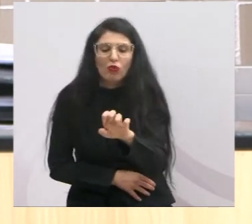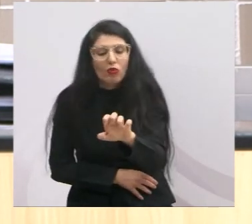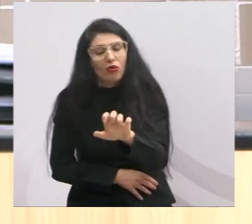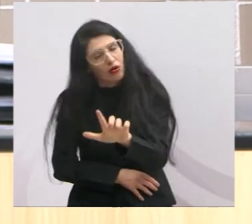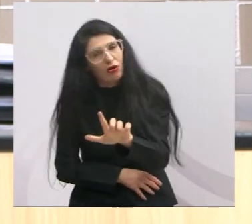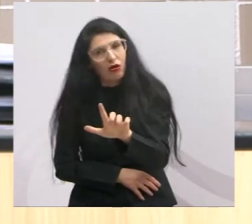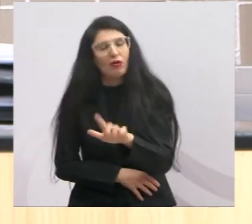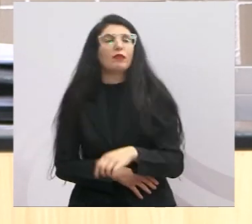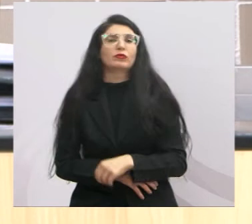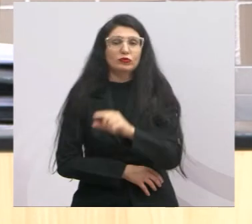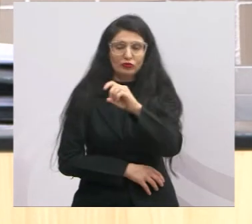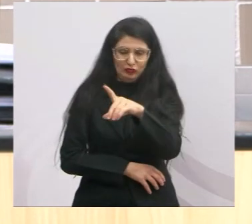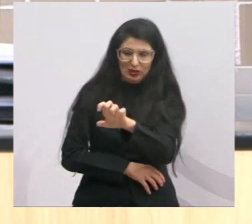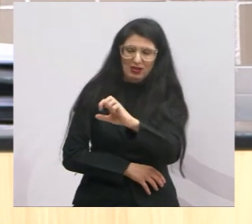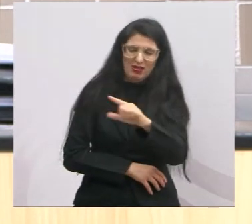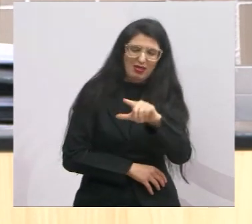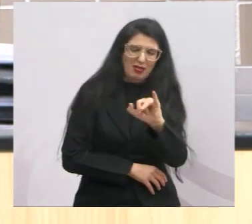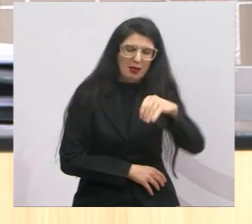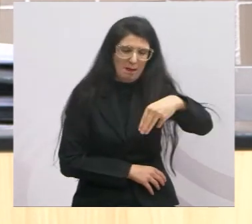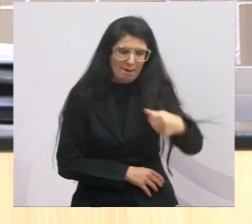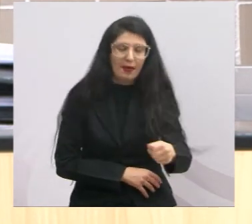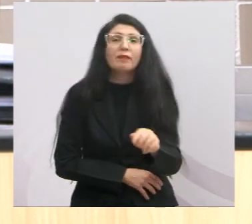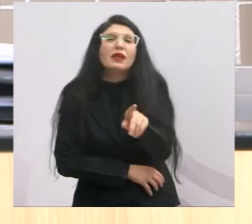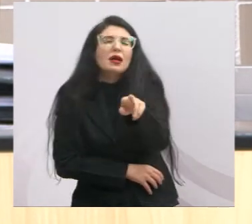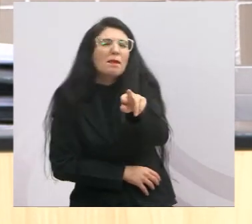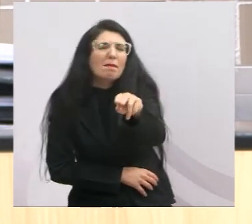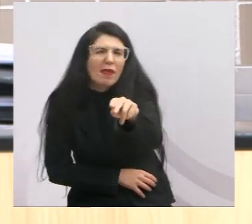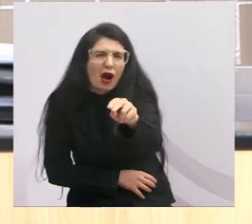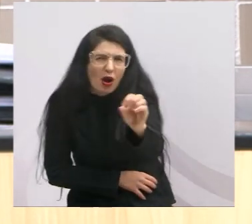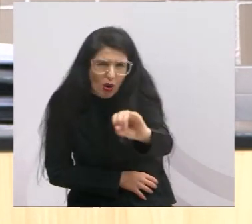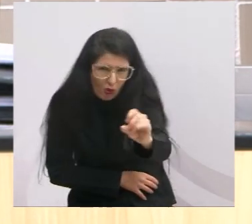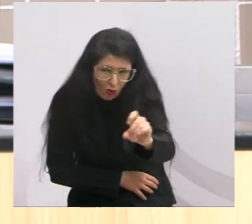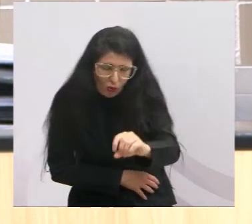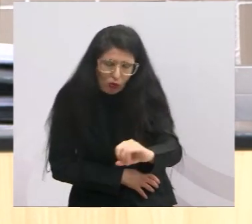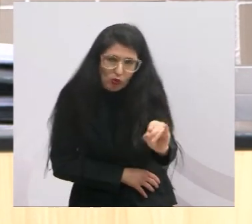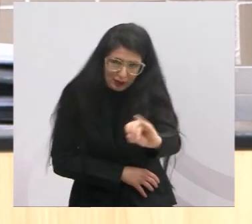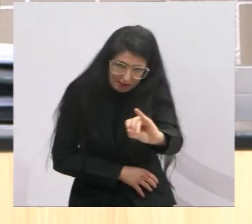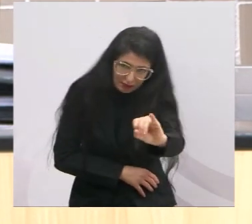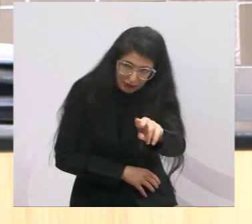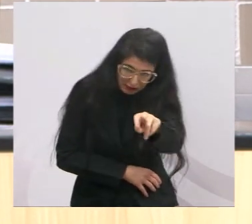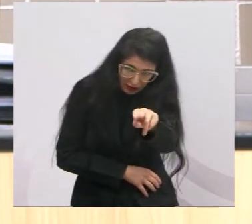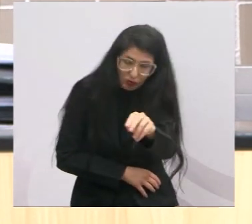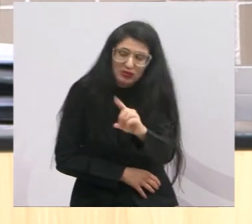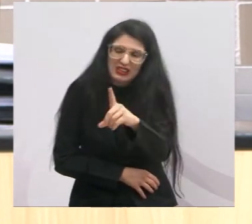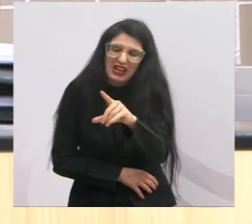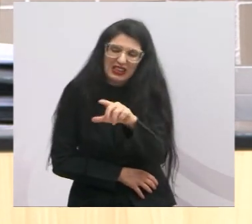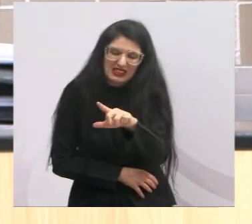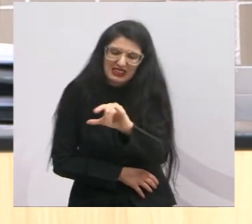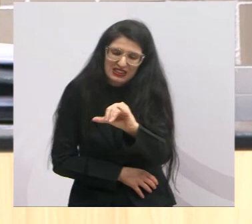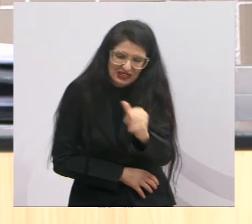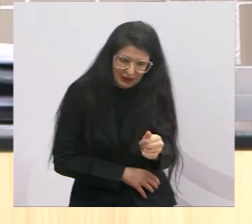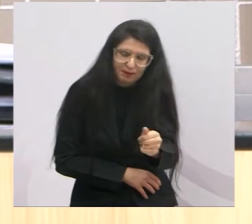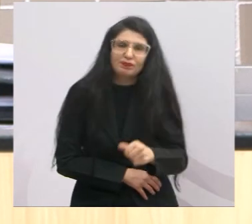Autoria, vereador Valmir Parque, do Meia Lua. Senhor presidente, não há mais requerimentos.